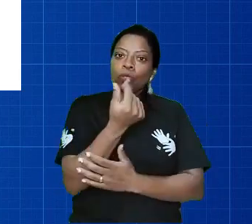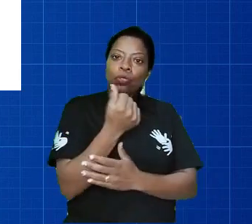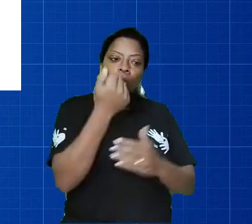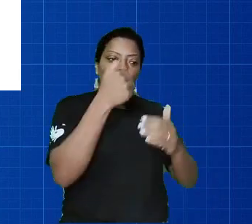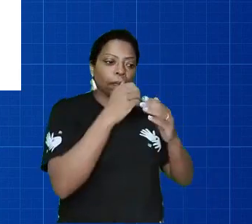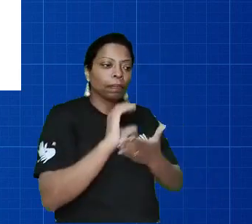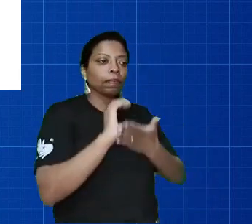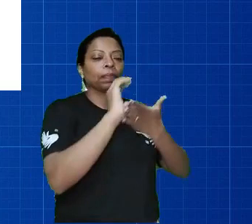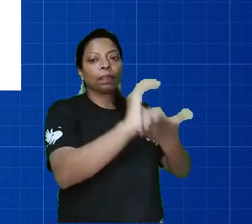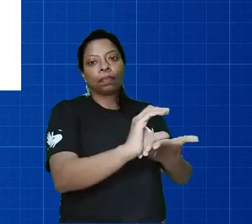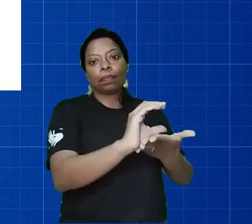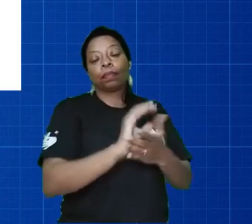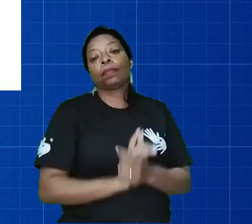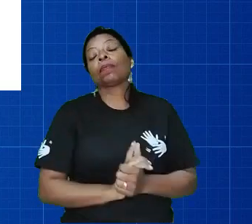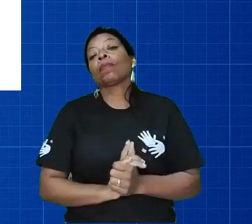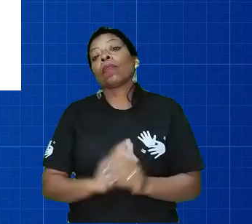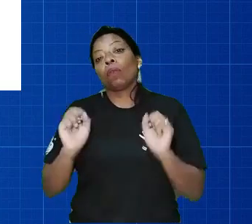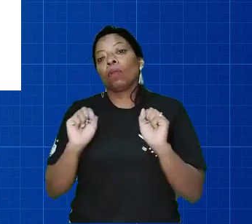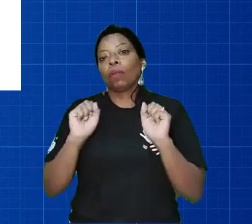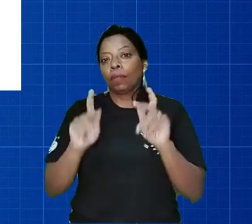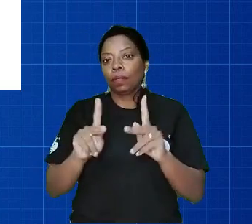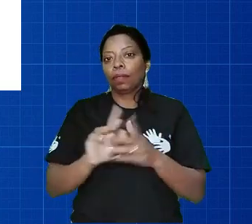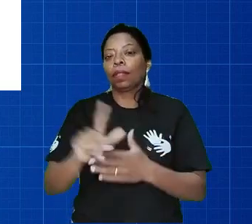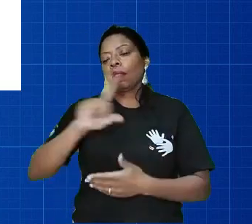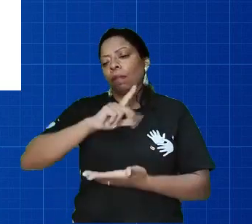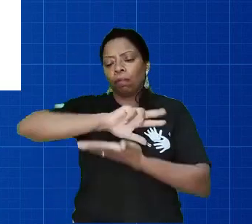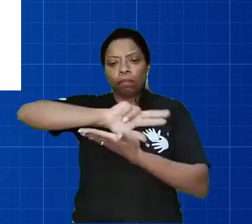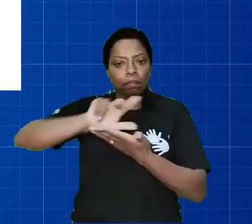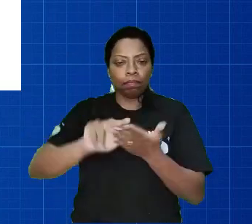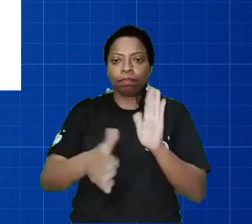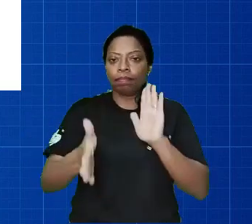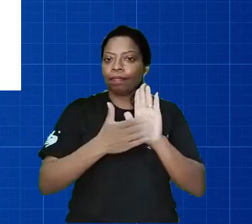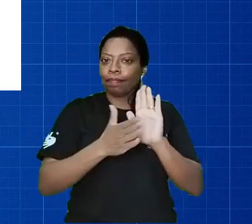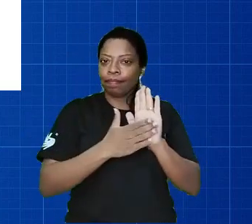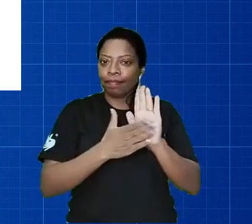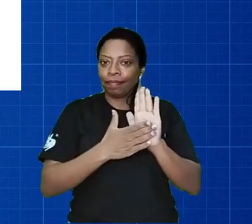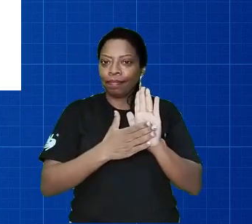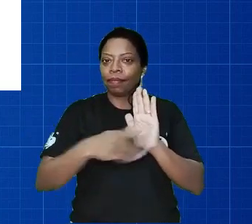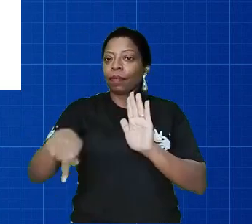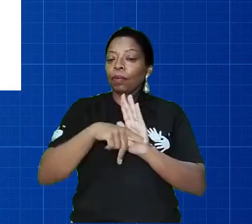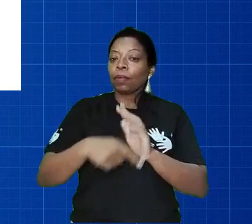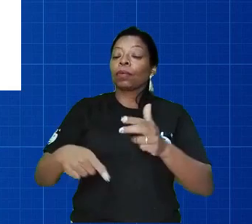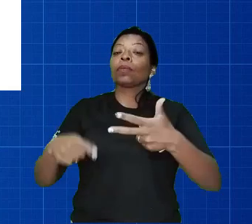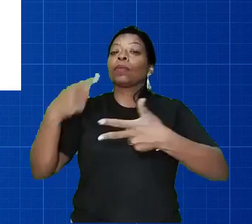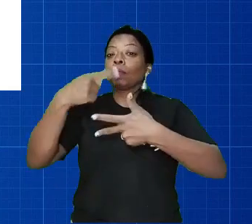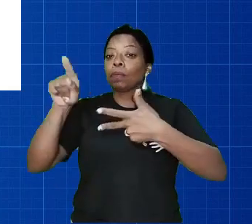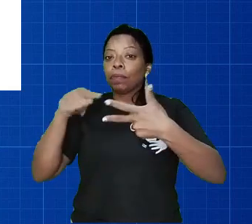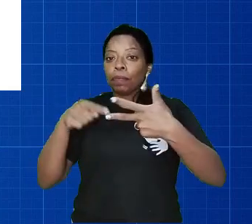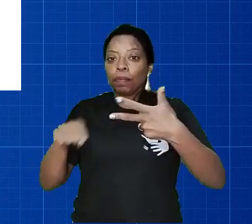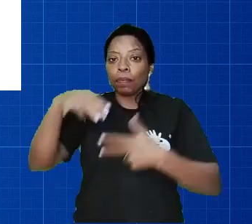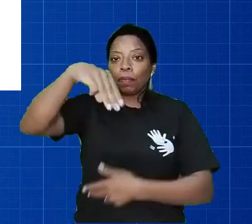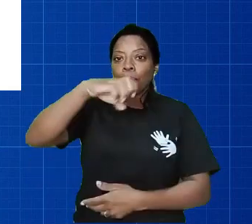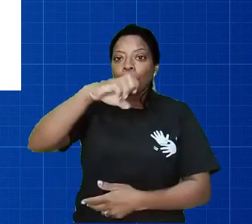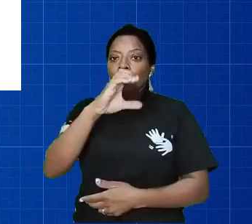básico, existem então as ações integradas, que são outros programas que são geridos pelo MEC,